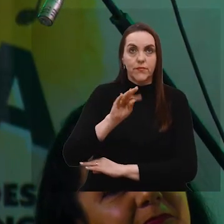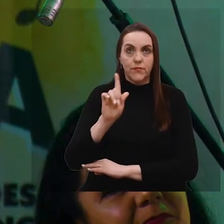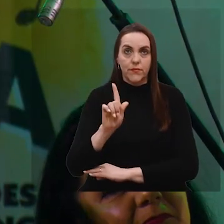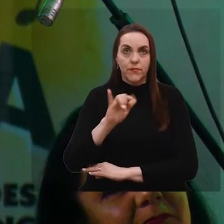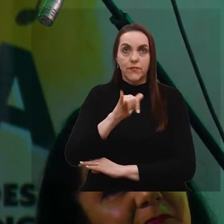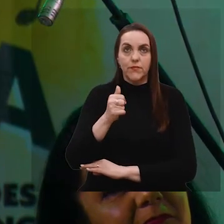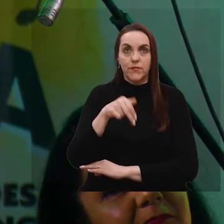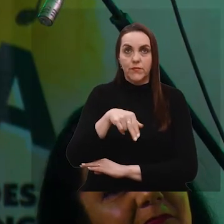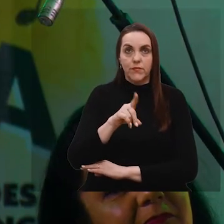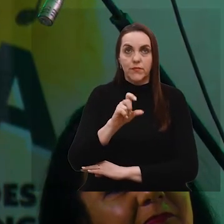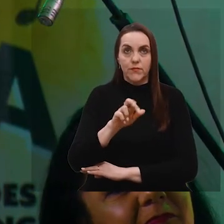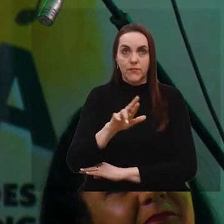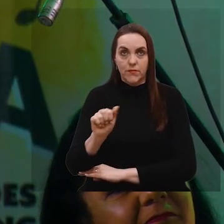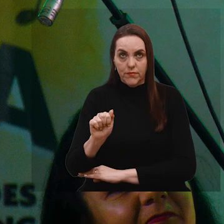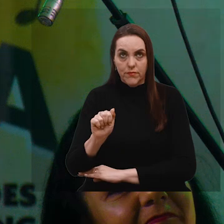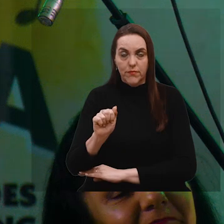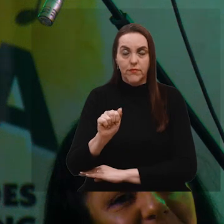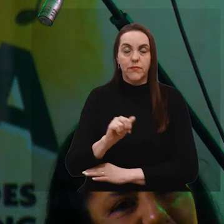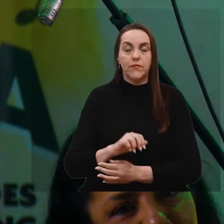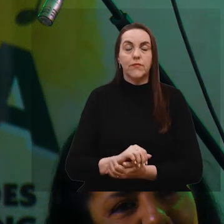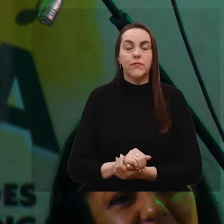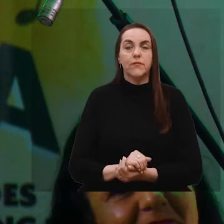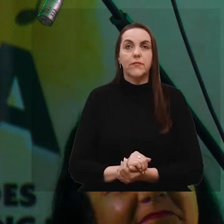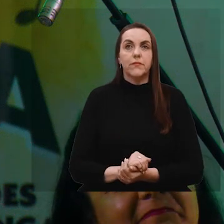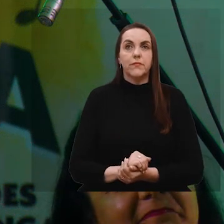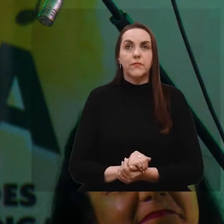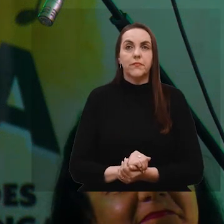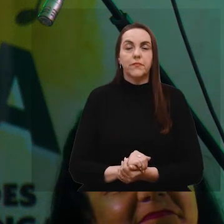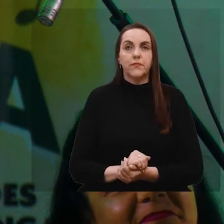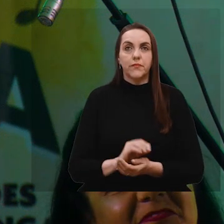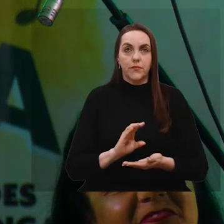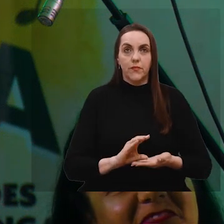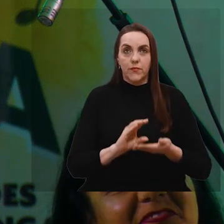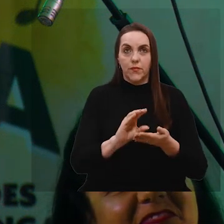vice-presidente de Cultura do MTG, Jandira Bresolim Tizotti,